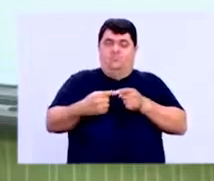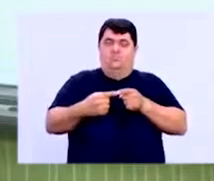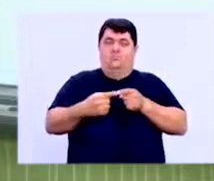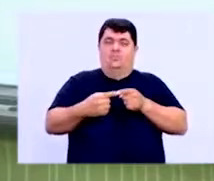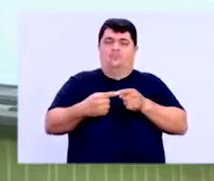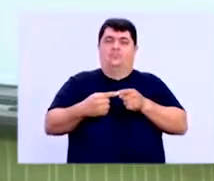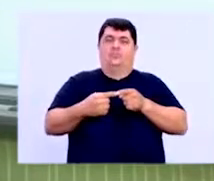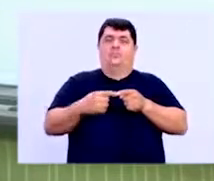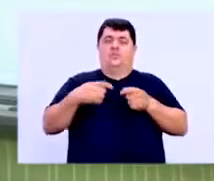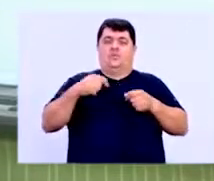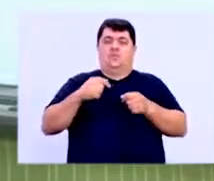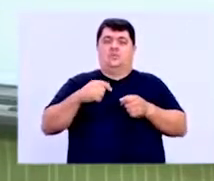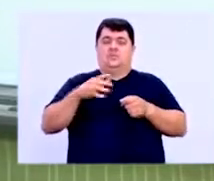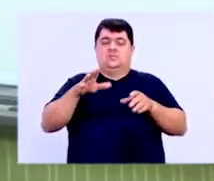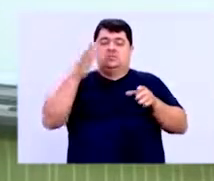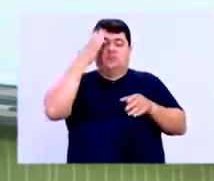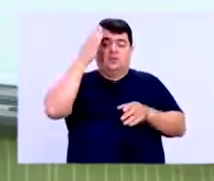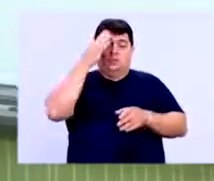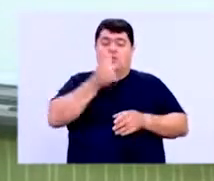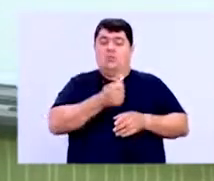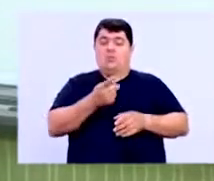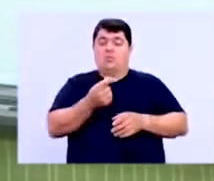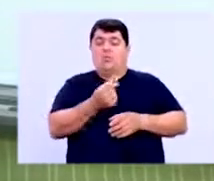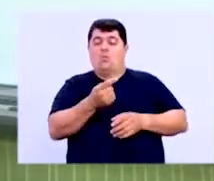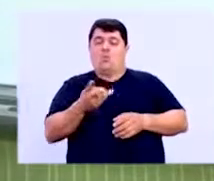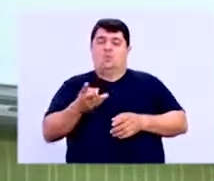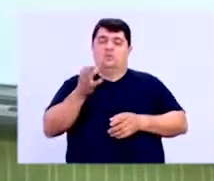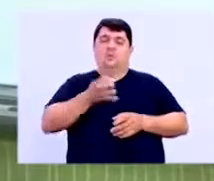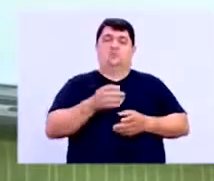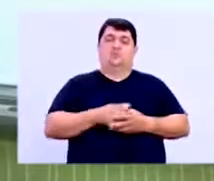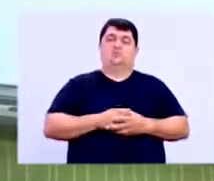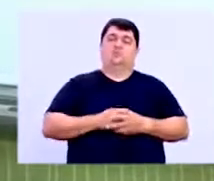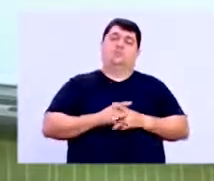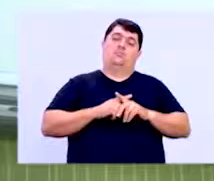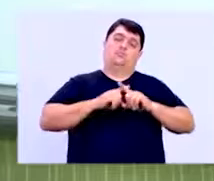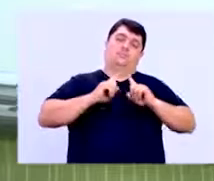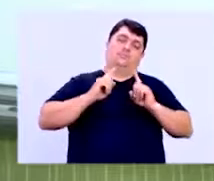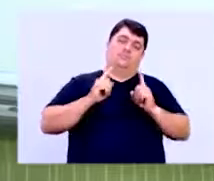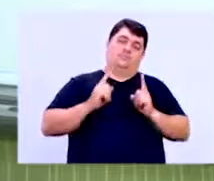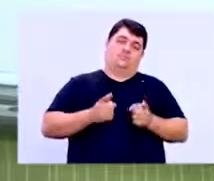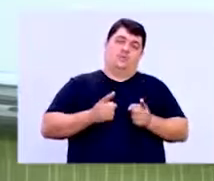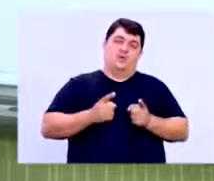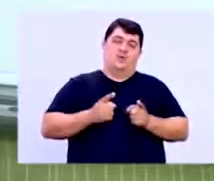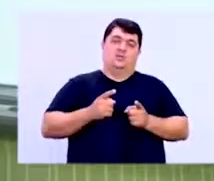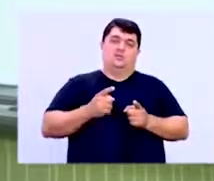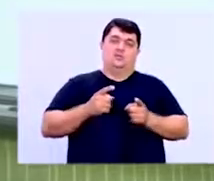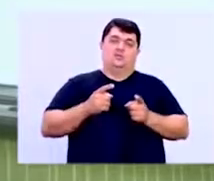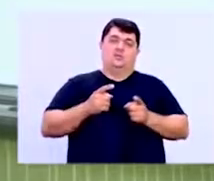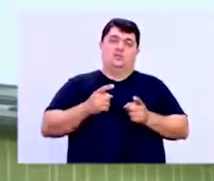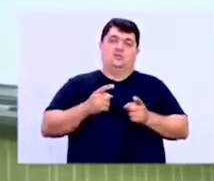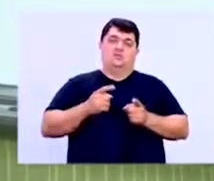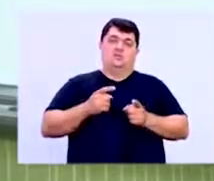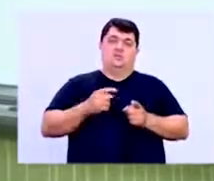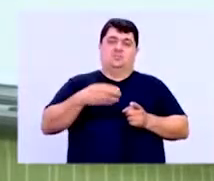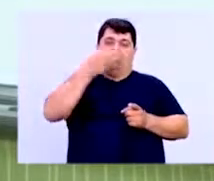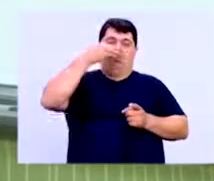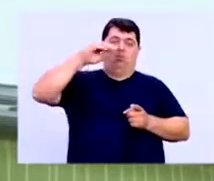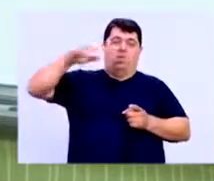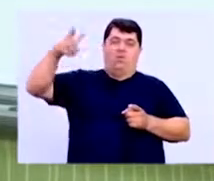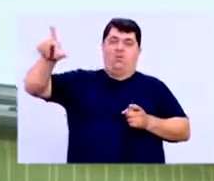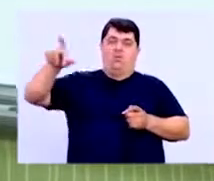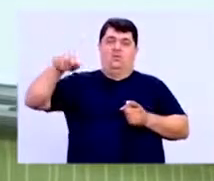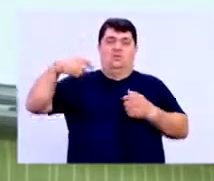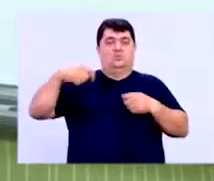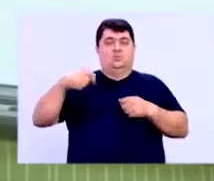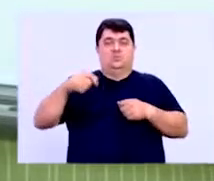conhecer, ela consegue definir o preço dos seus produtos. Mas o preço de concorrência também não é totalmente jogado no lixo,